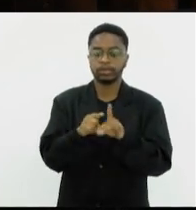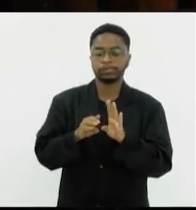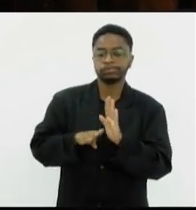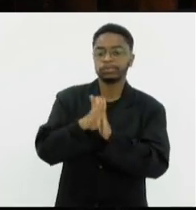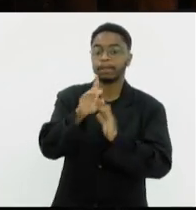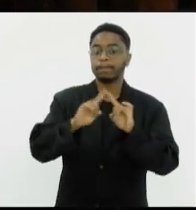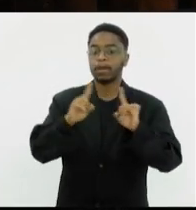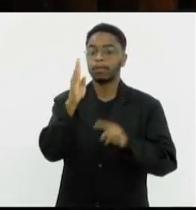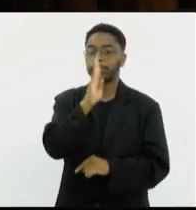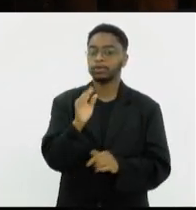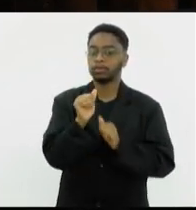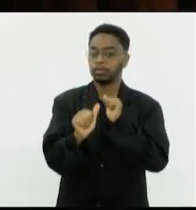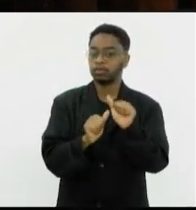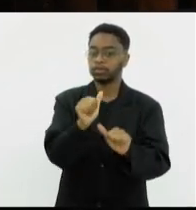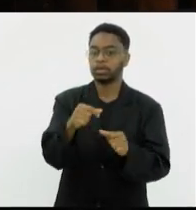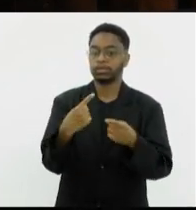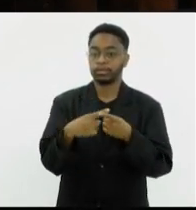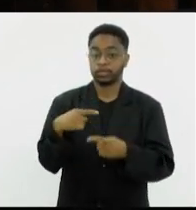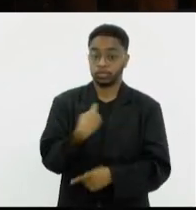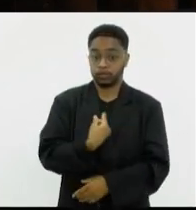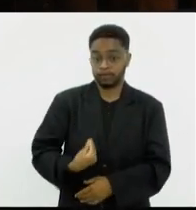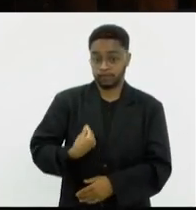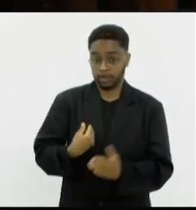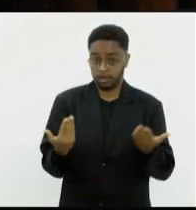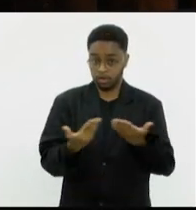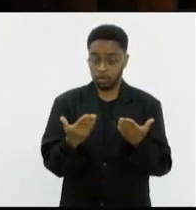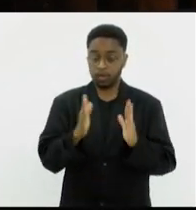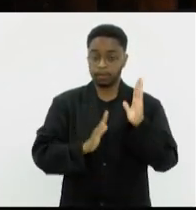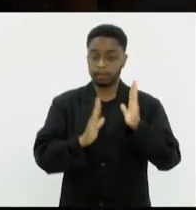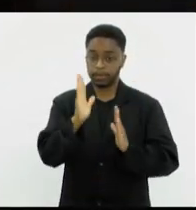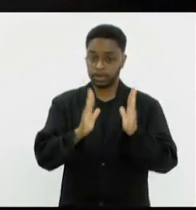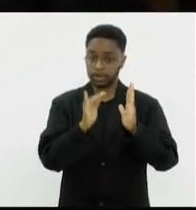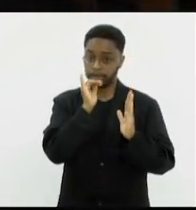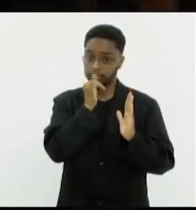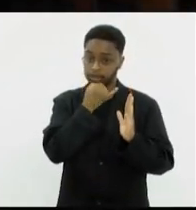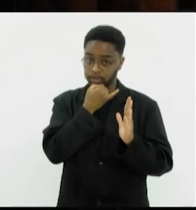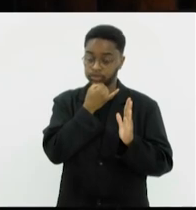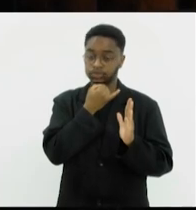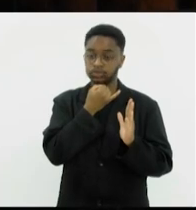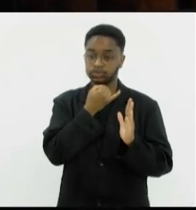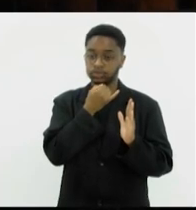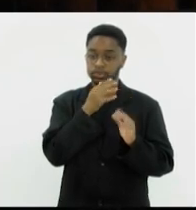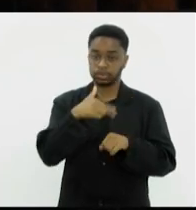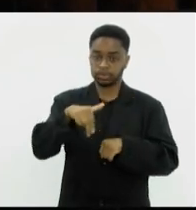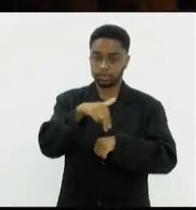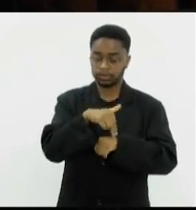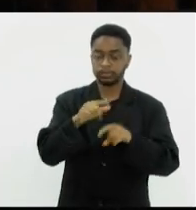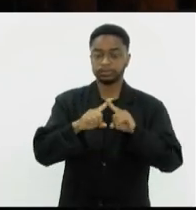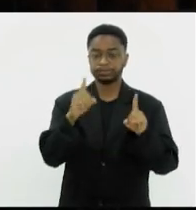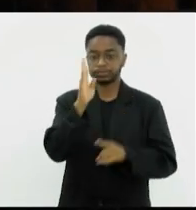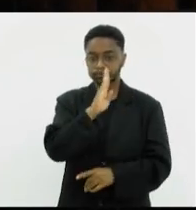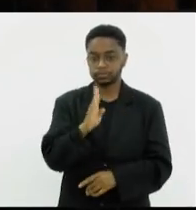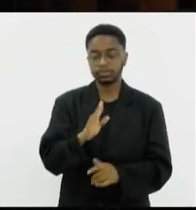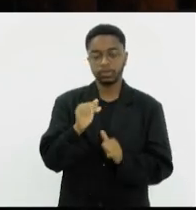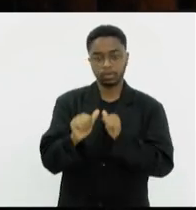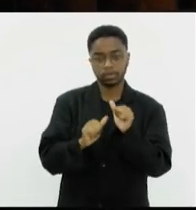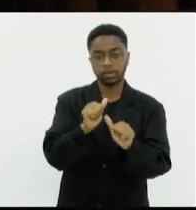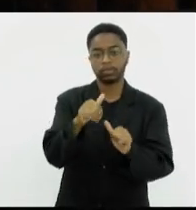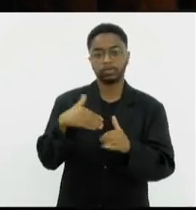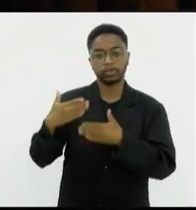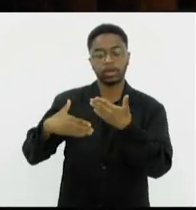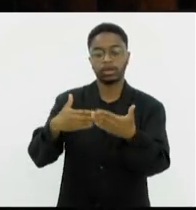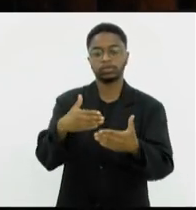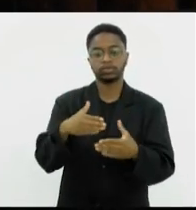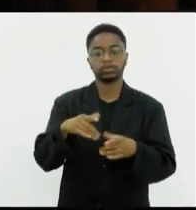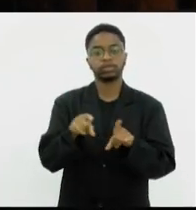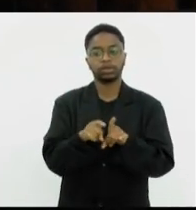está mudando. Embora estejamos vivendo um momento muito triste de âmbito nacional, o Brasil está mudando, as casas